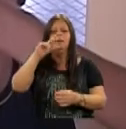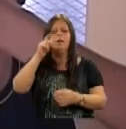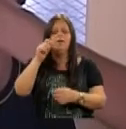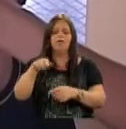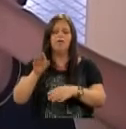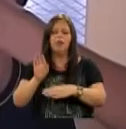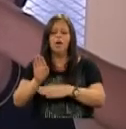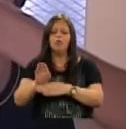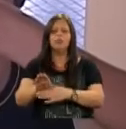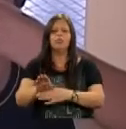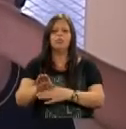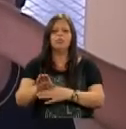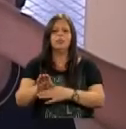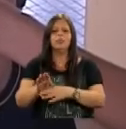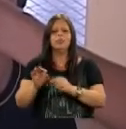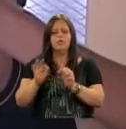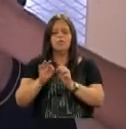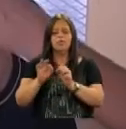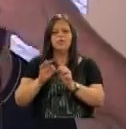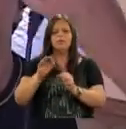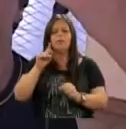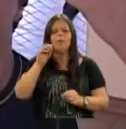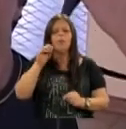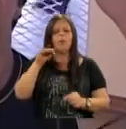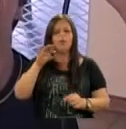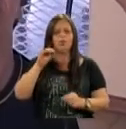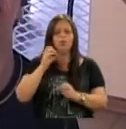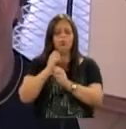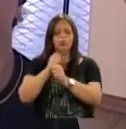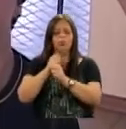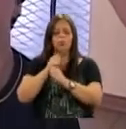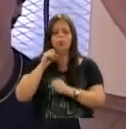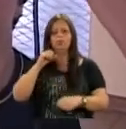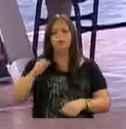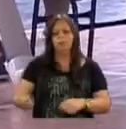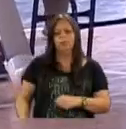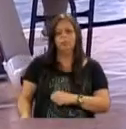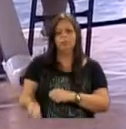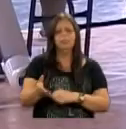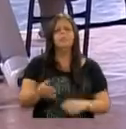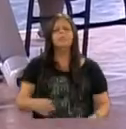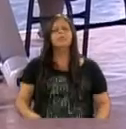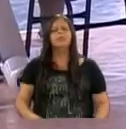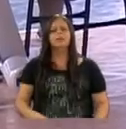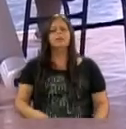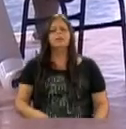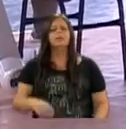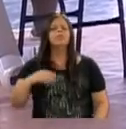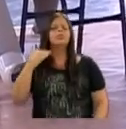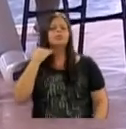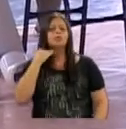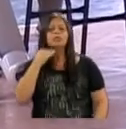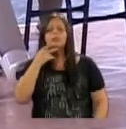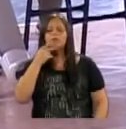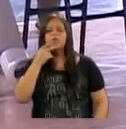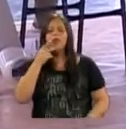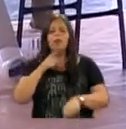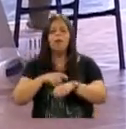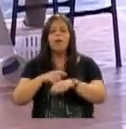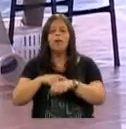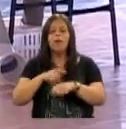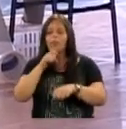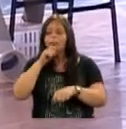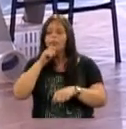para eles a fazerem os pontos da bocha mas eles que pedem para fazer essa movimentação assim o juiz diz a hora que ela tem que